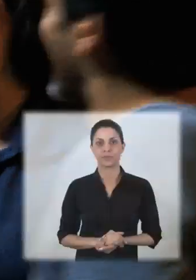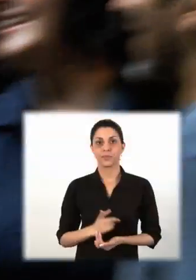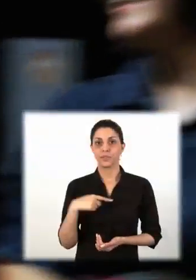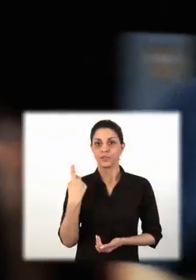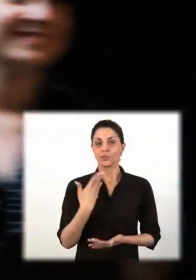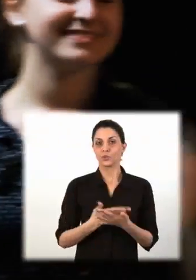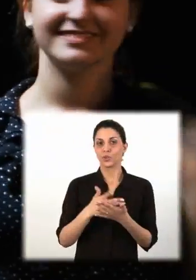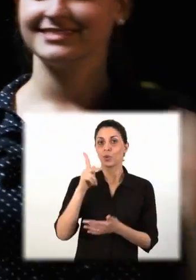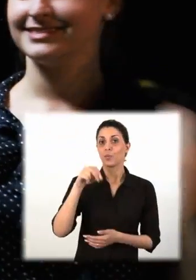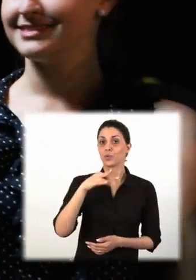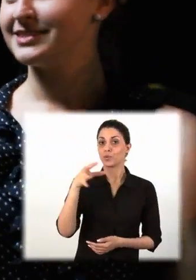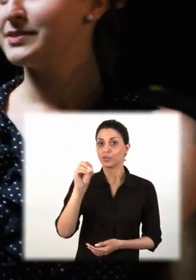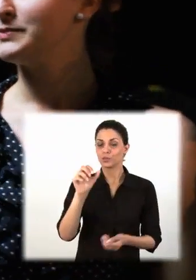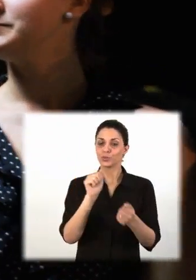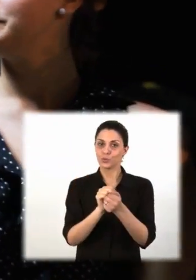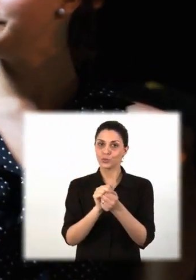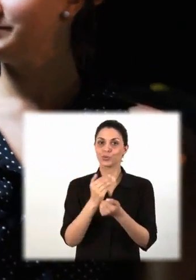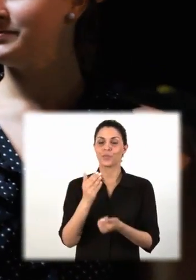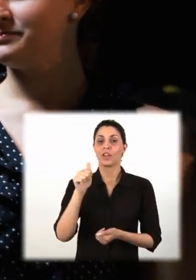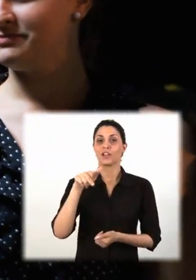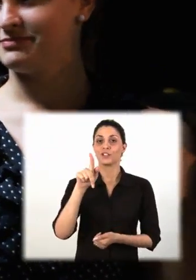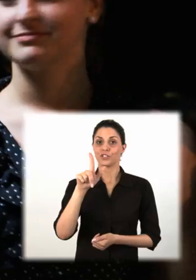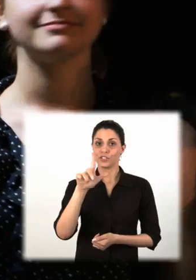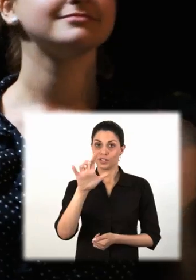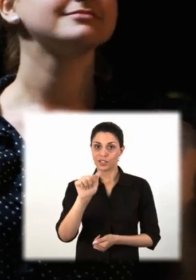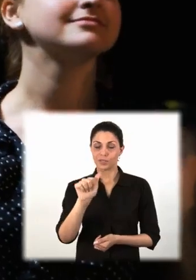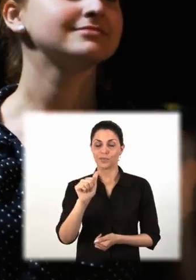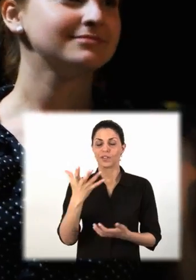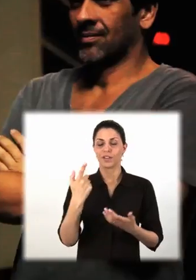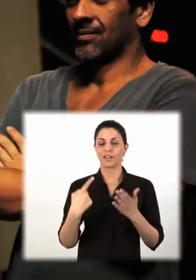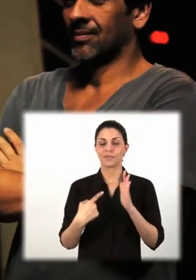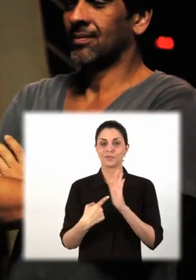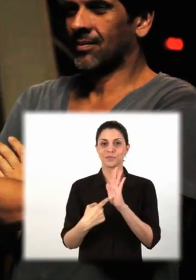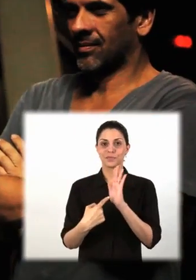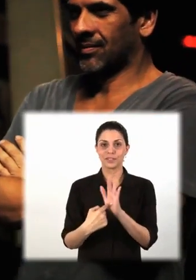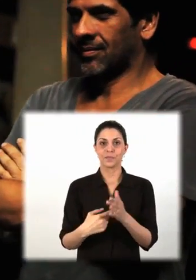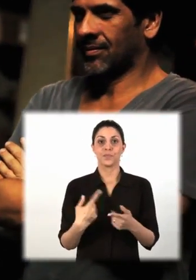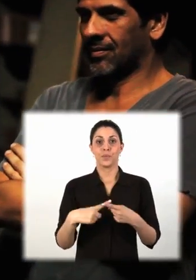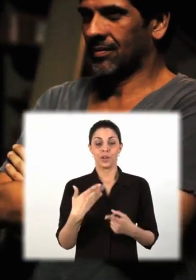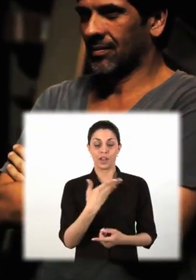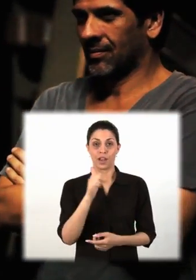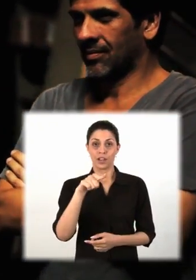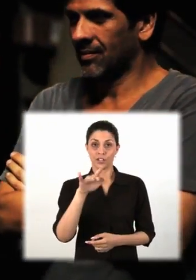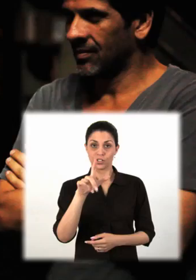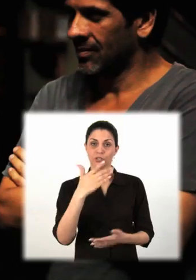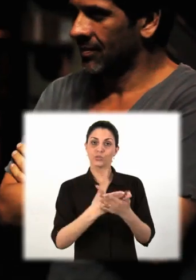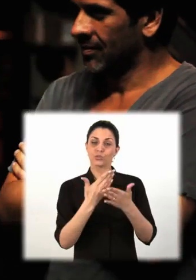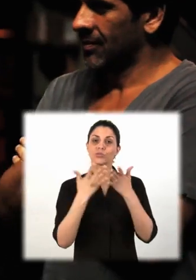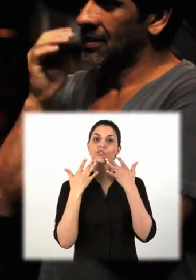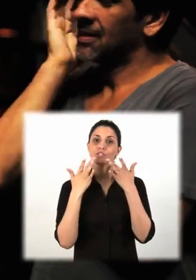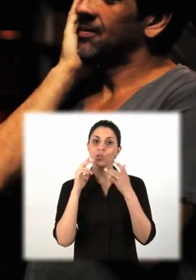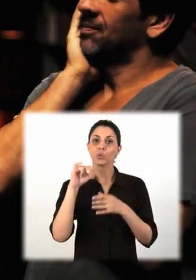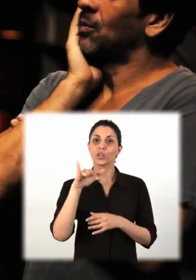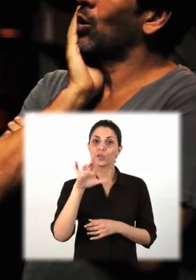Nós estamos estudando pontuação junto com a Ângela, que a gente queria te apresentar. Porque a Ângela, César, ela estuda